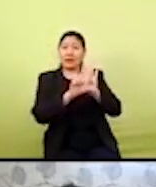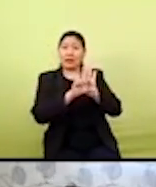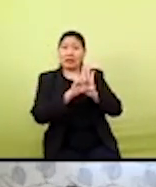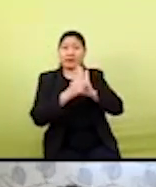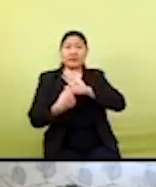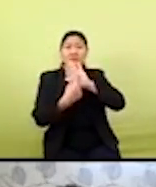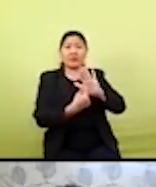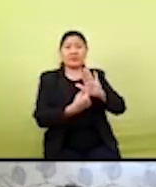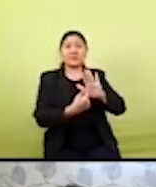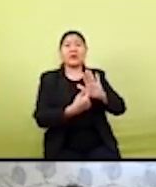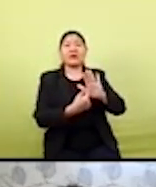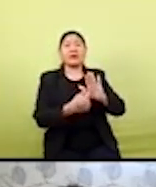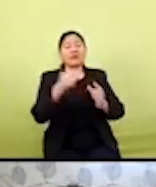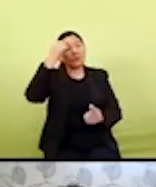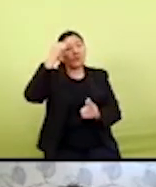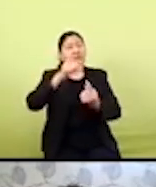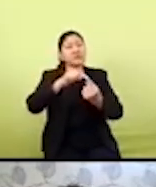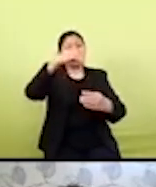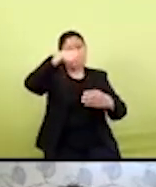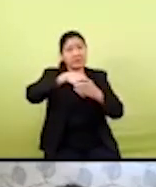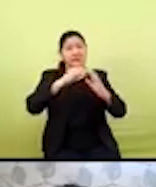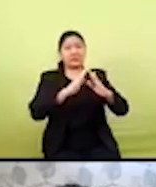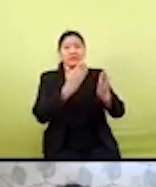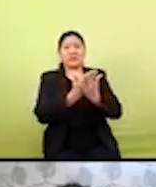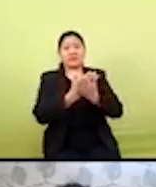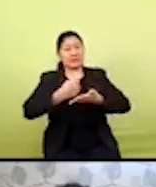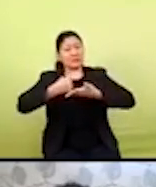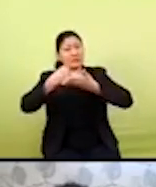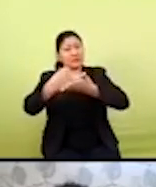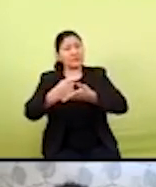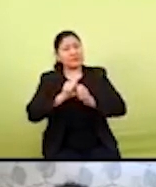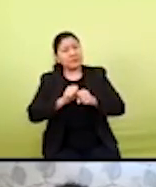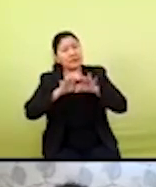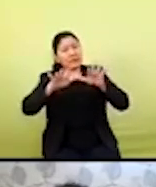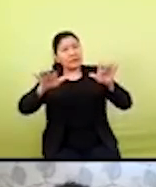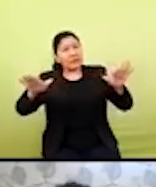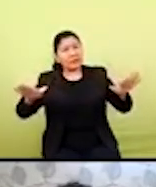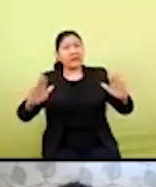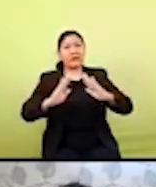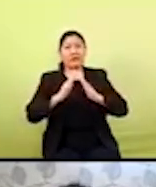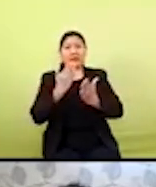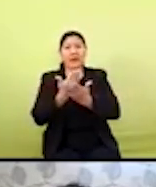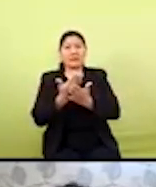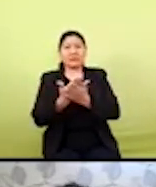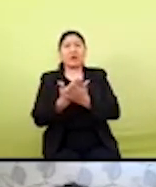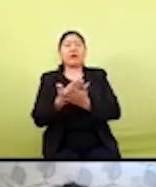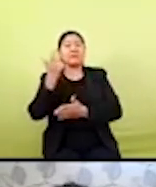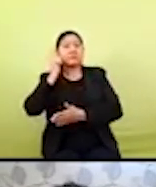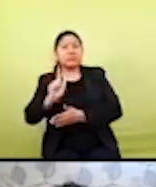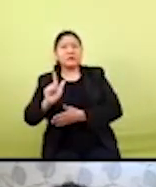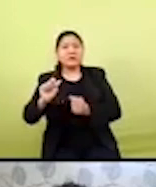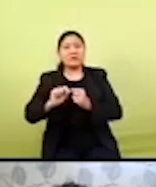que possa contribuir para que toda a comunidade escolar trabalhe de forma transversal, né,